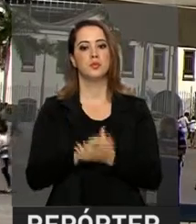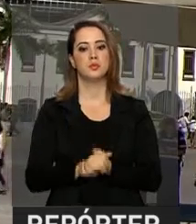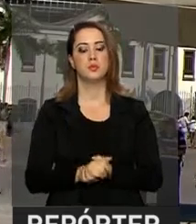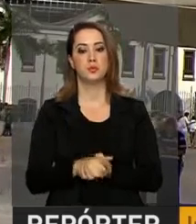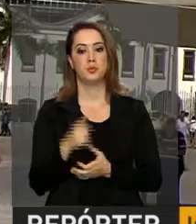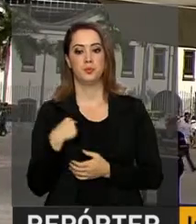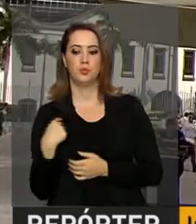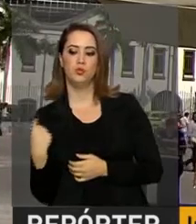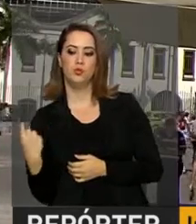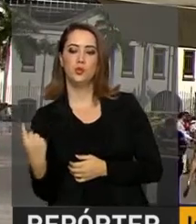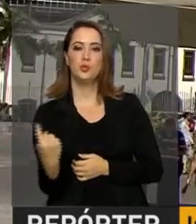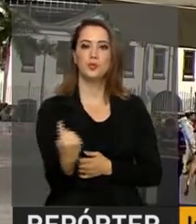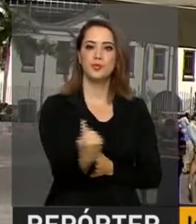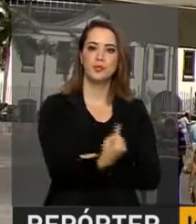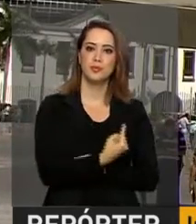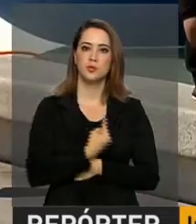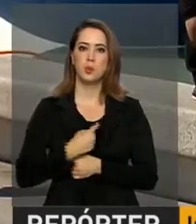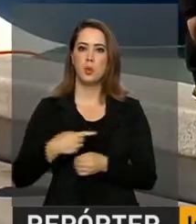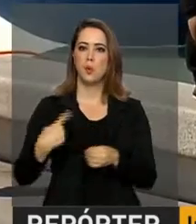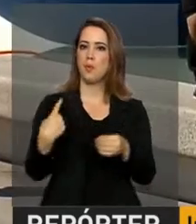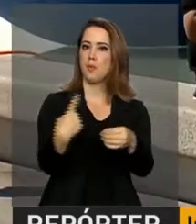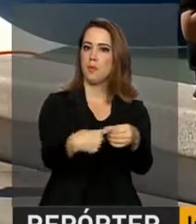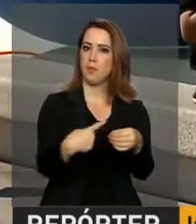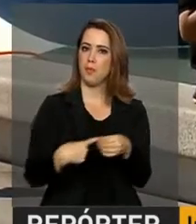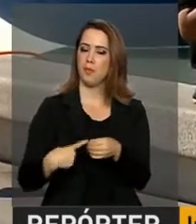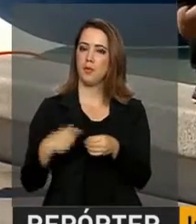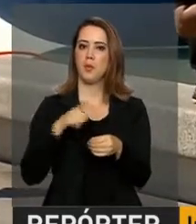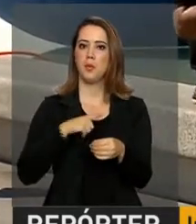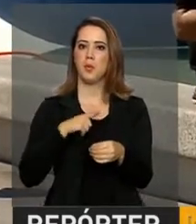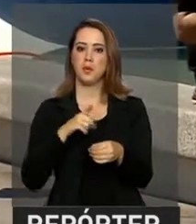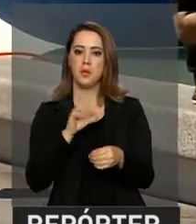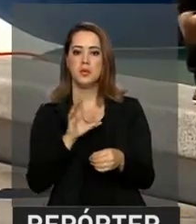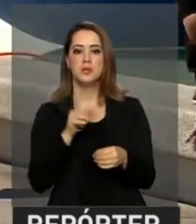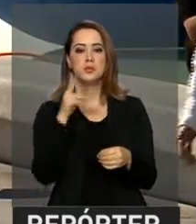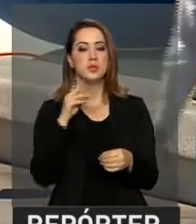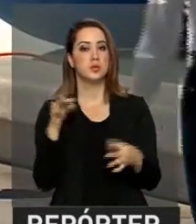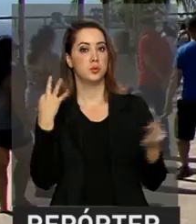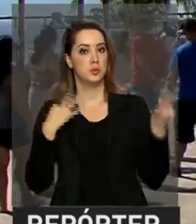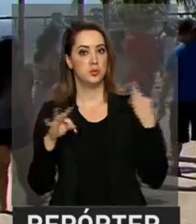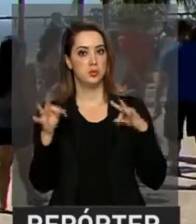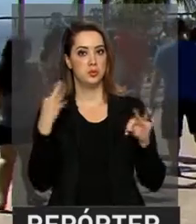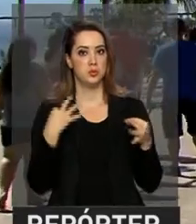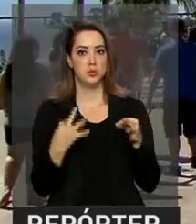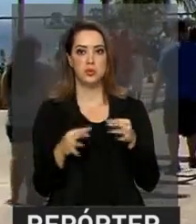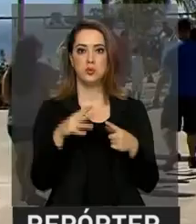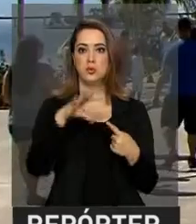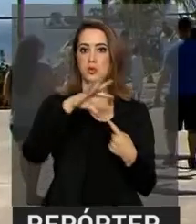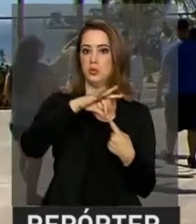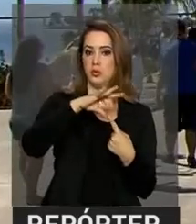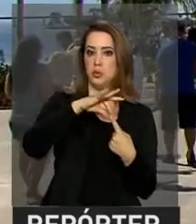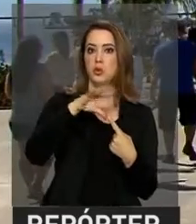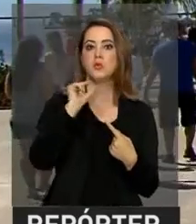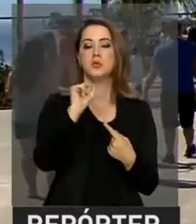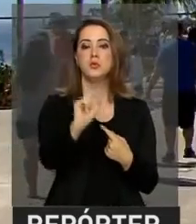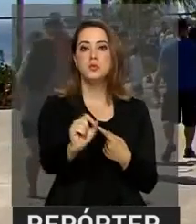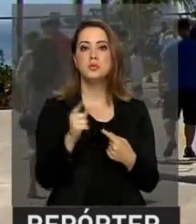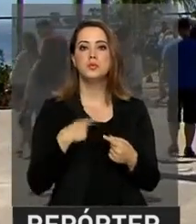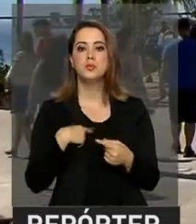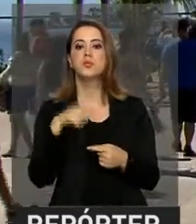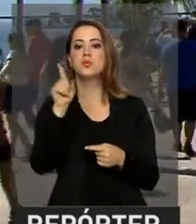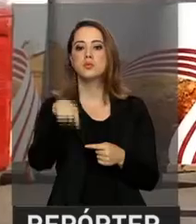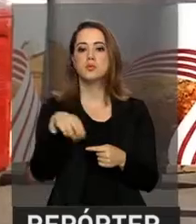volta pela Praça Mauá, que abriga um dos mais novos pontos turísticos do Rio de Janeiro, o Museu do Amanhã, é suficiente